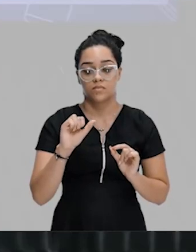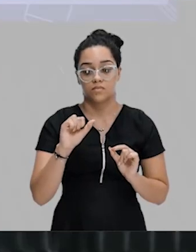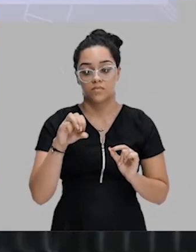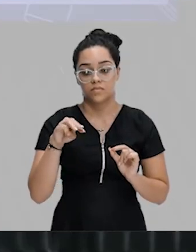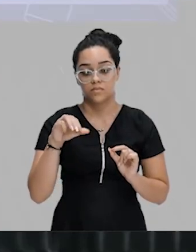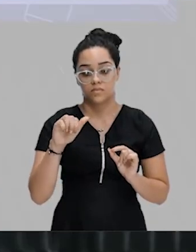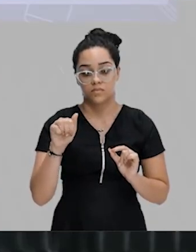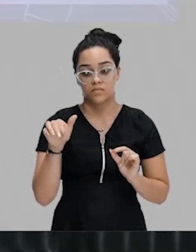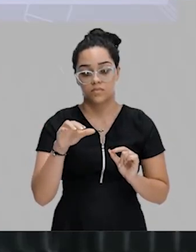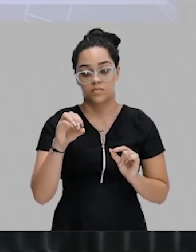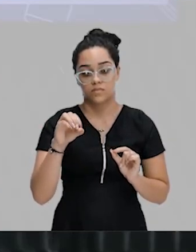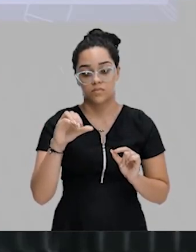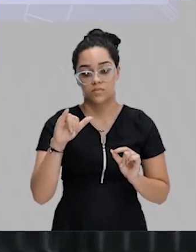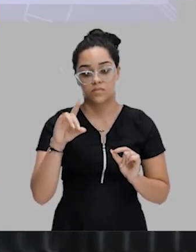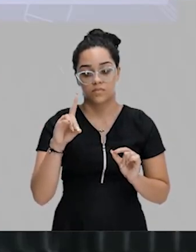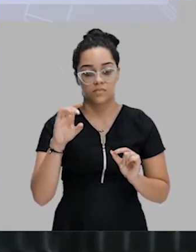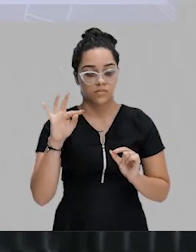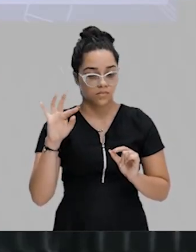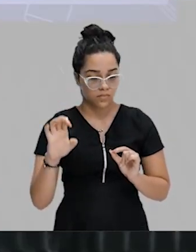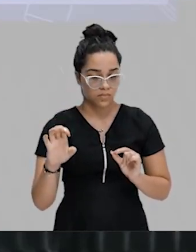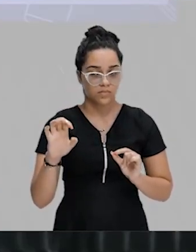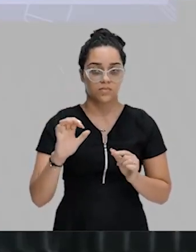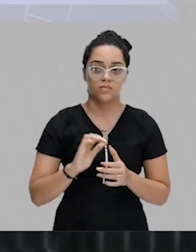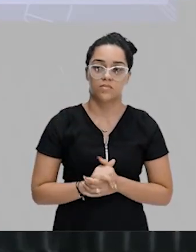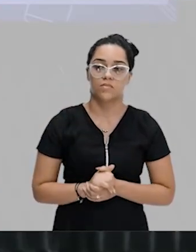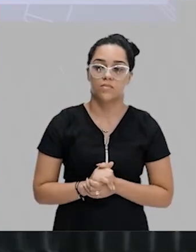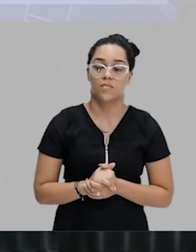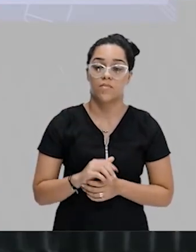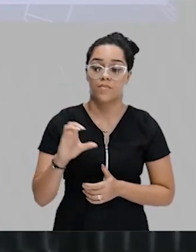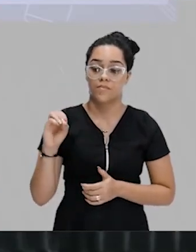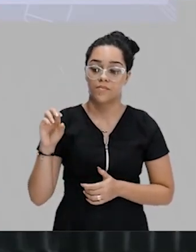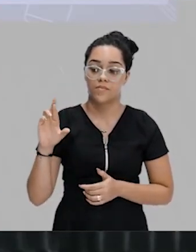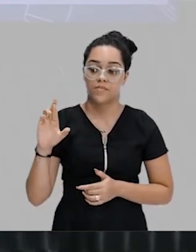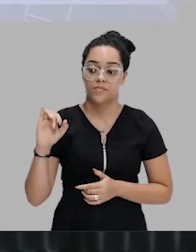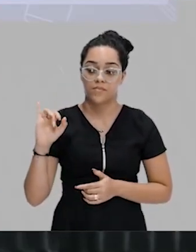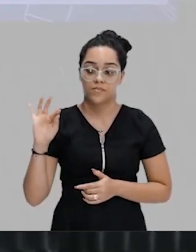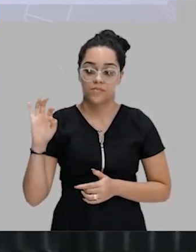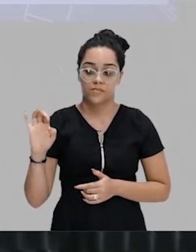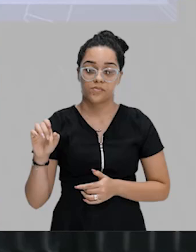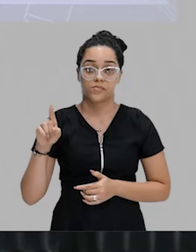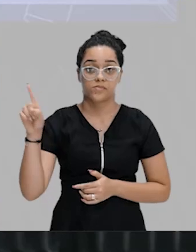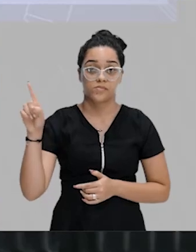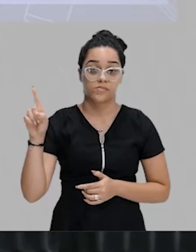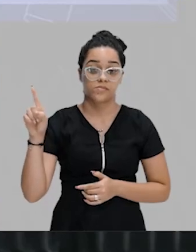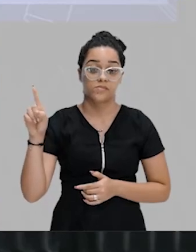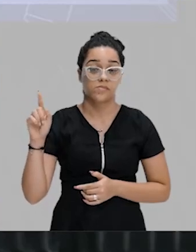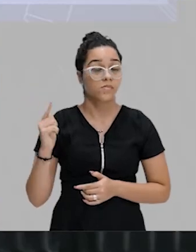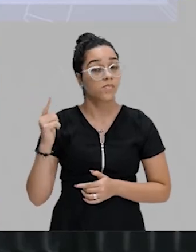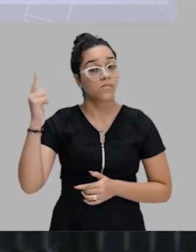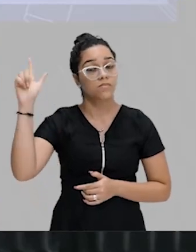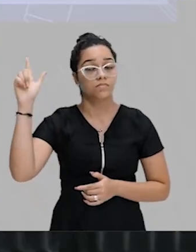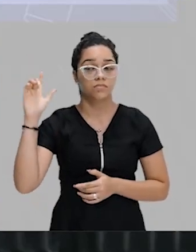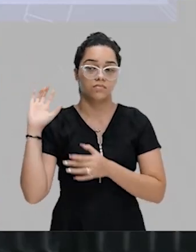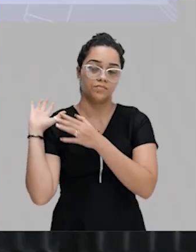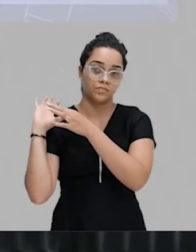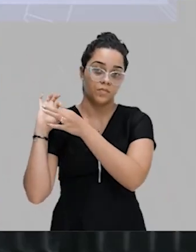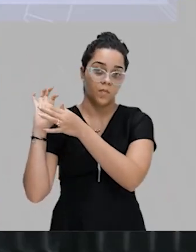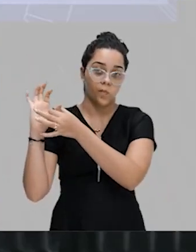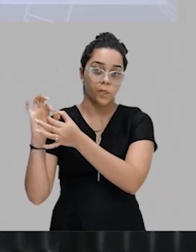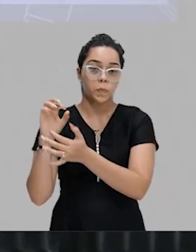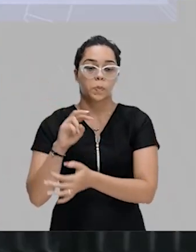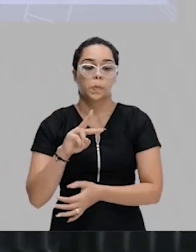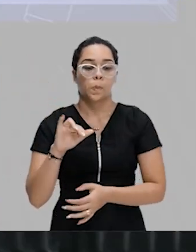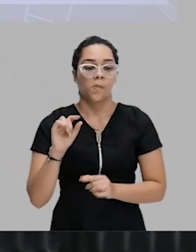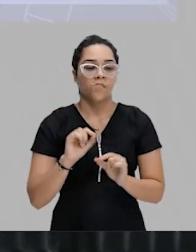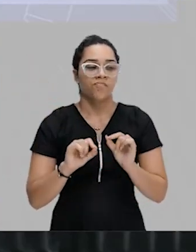confundam com o cisma do Oriente. O cisma do Oriente lá na Alta Idade Média. O cisma do Oriente que foi